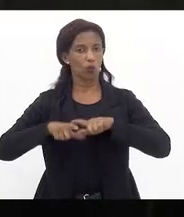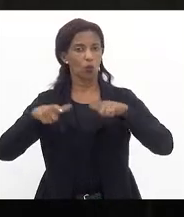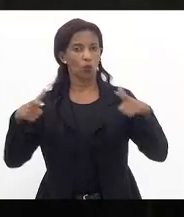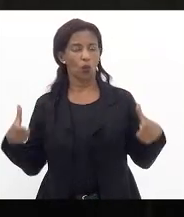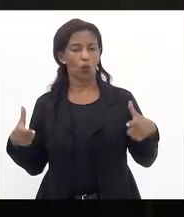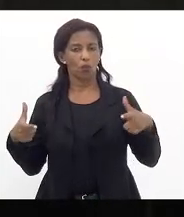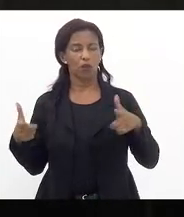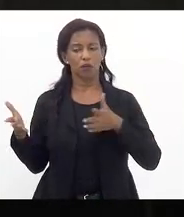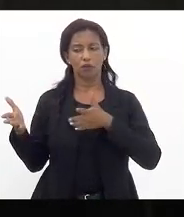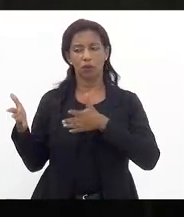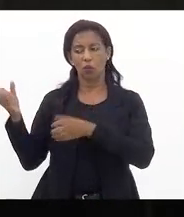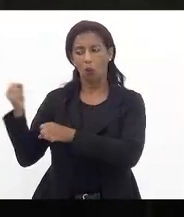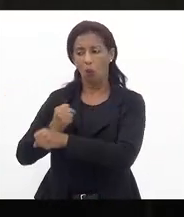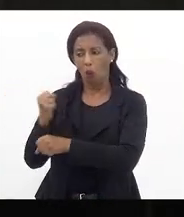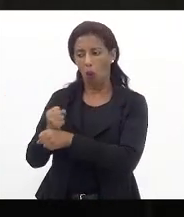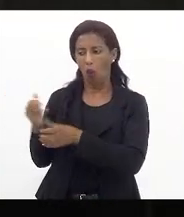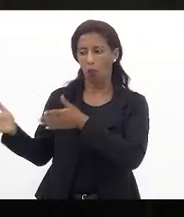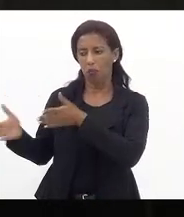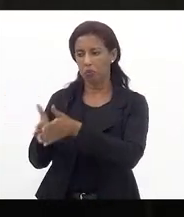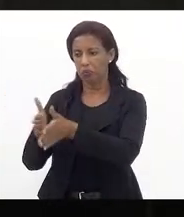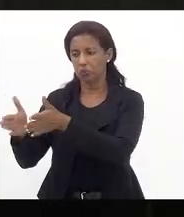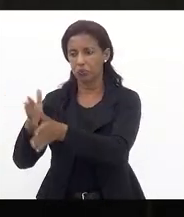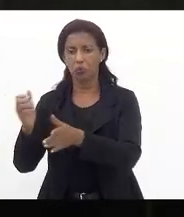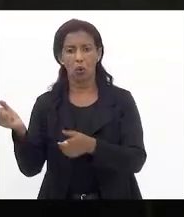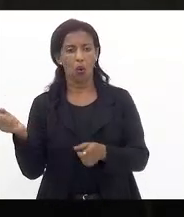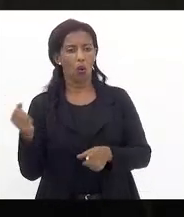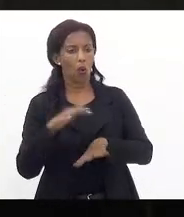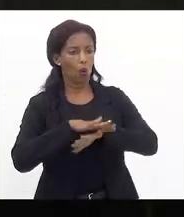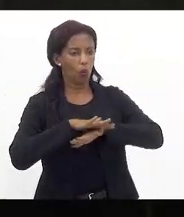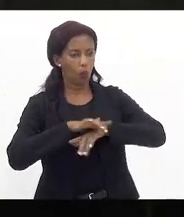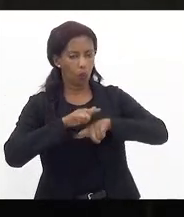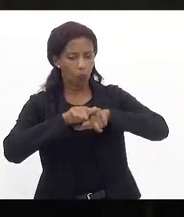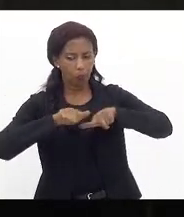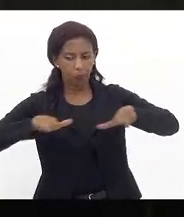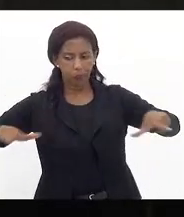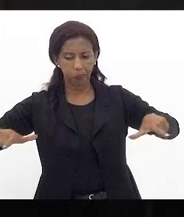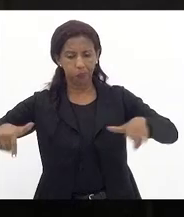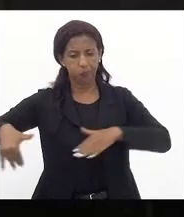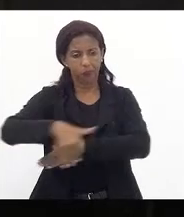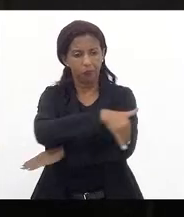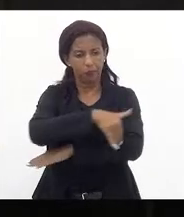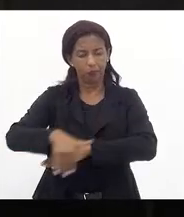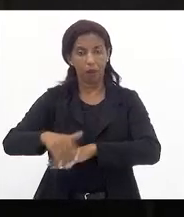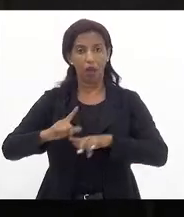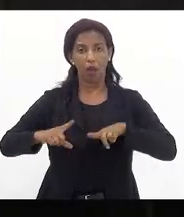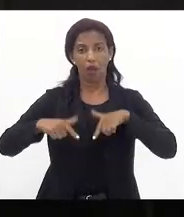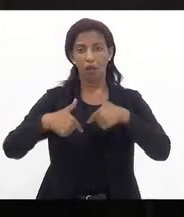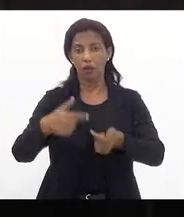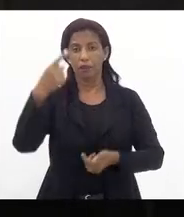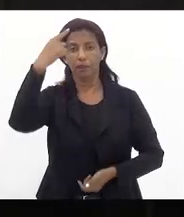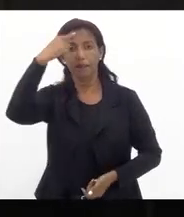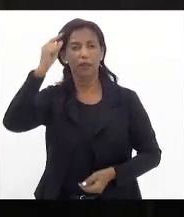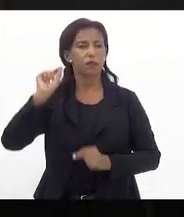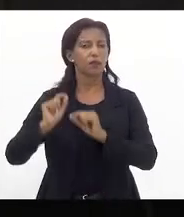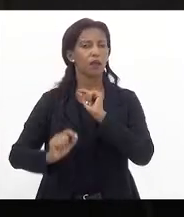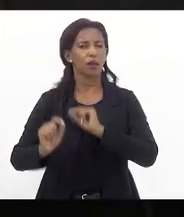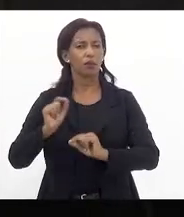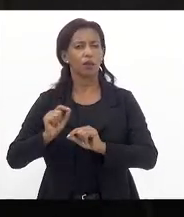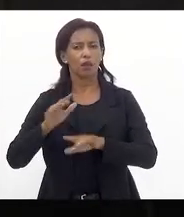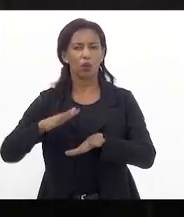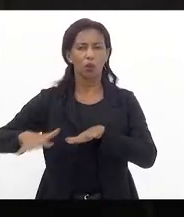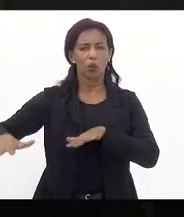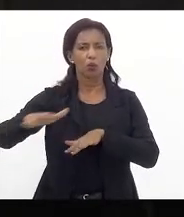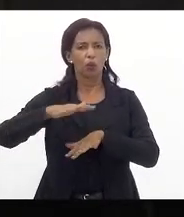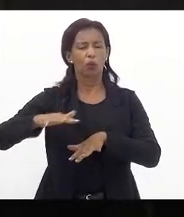das estradas ou capeamento de ruas e estradas. Ações estruturantes é pensar no complexo industrial